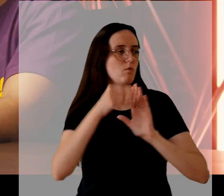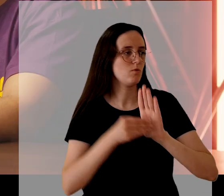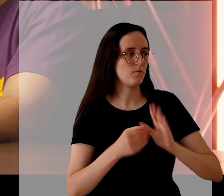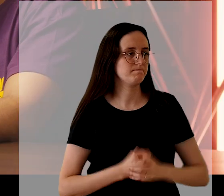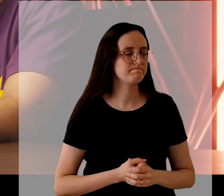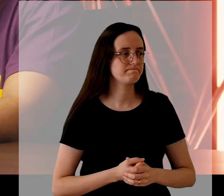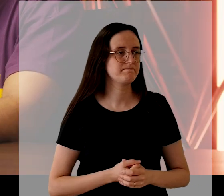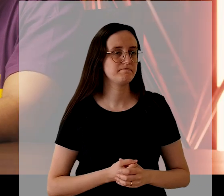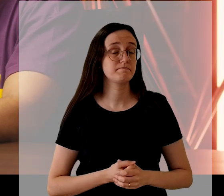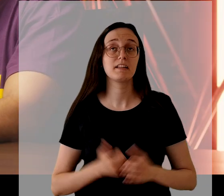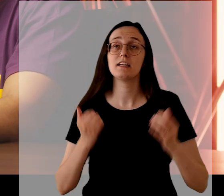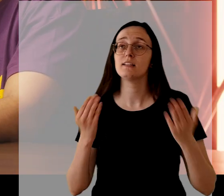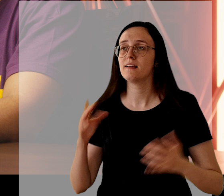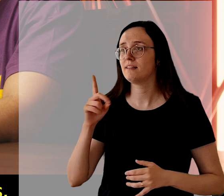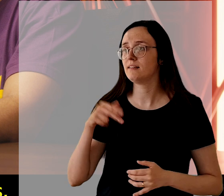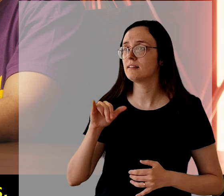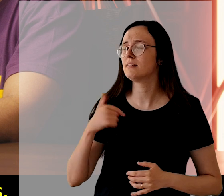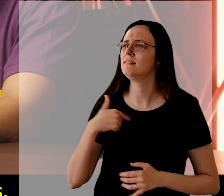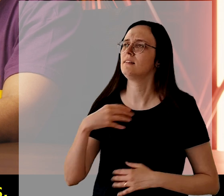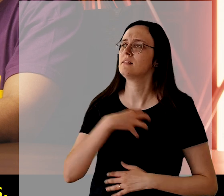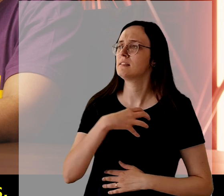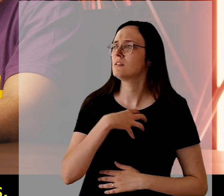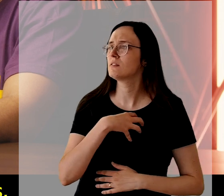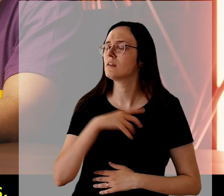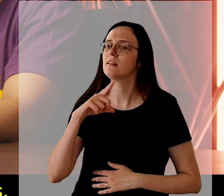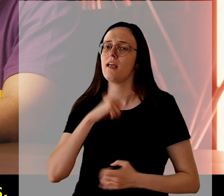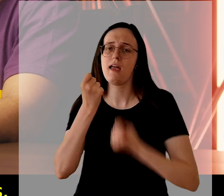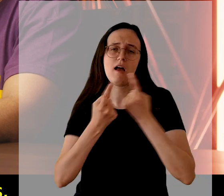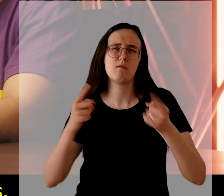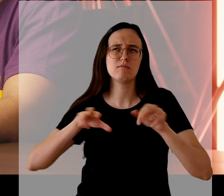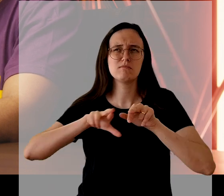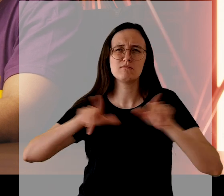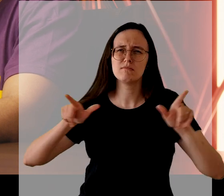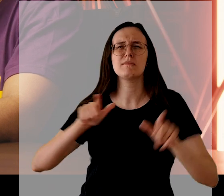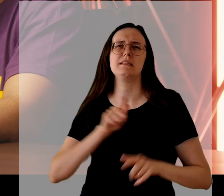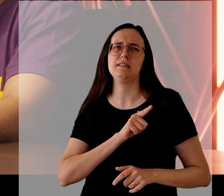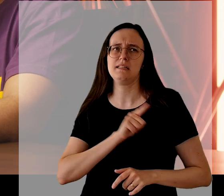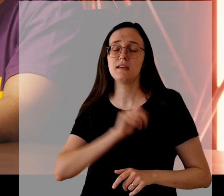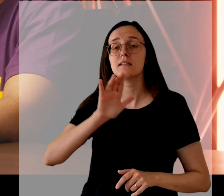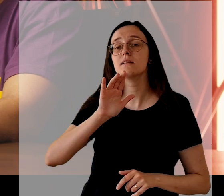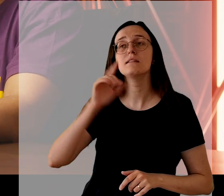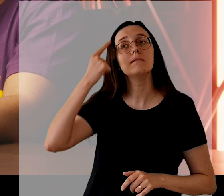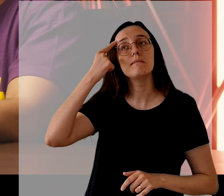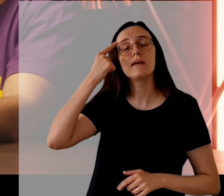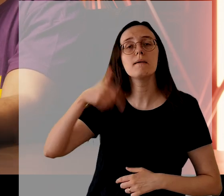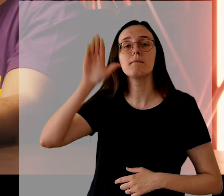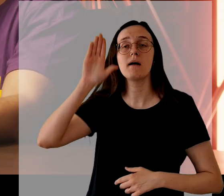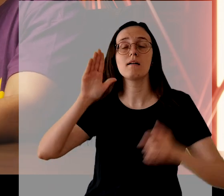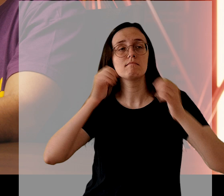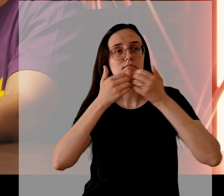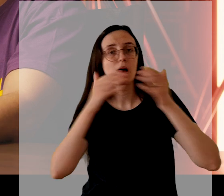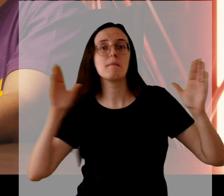conteúdo? Então, Dani, eu sinto que tem algumas diferenças já pensando numa questão